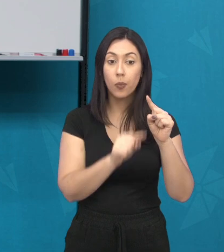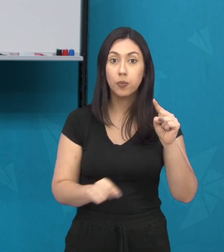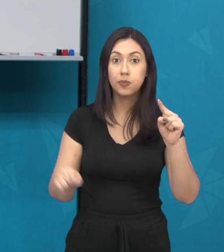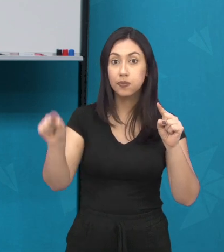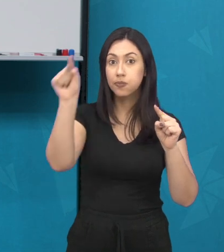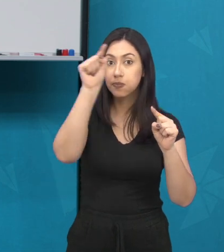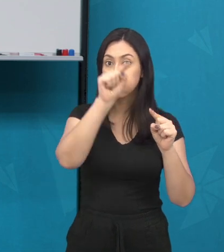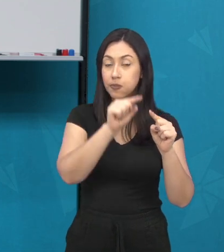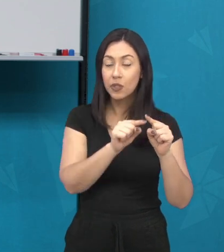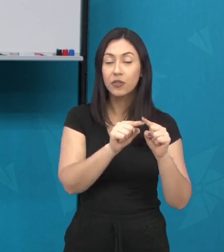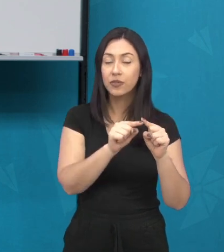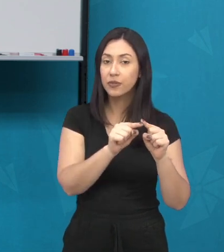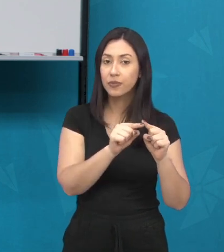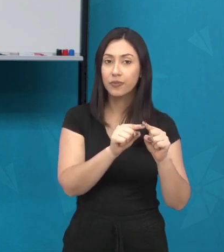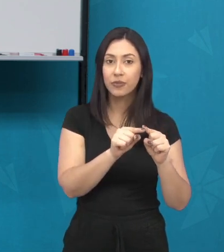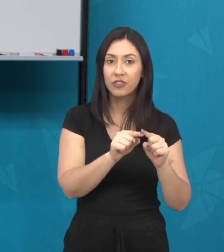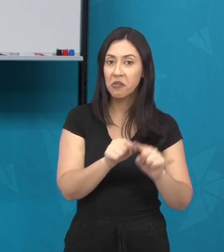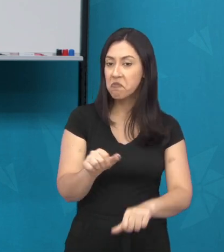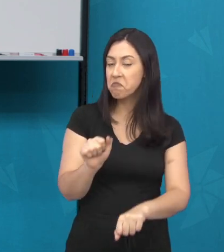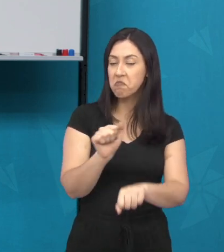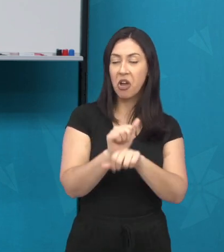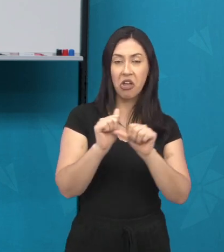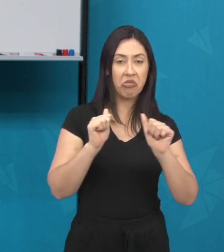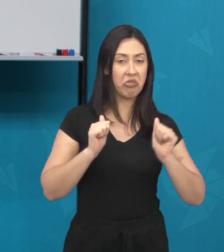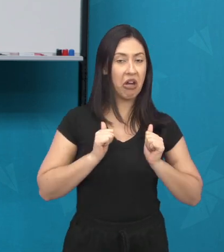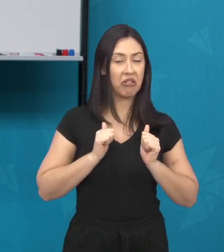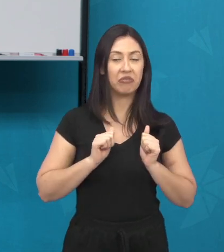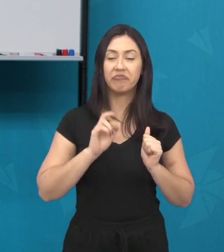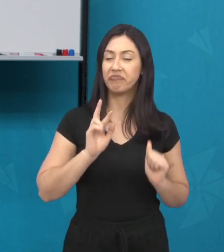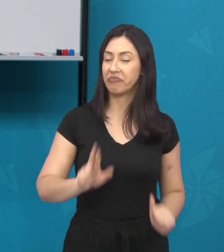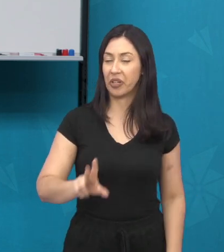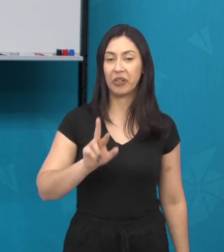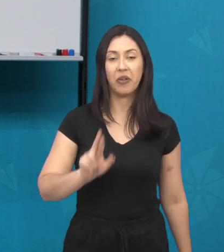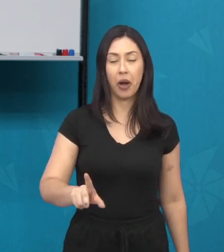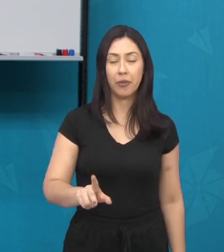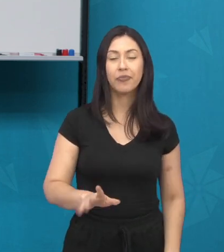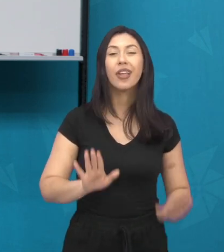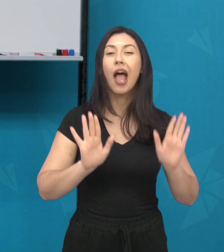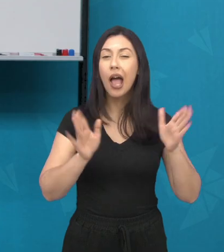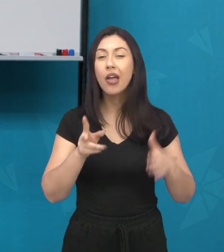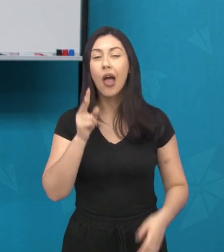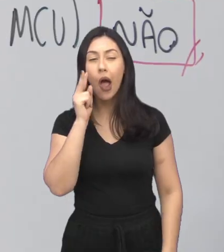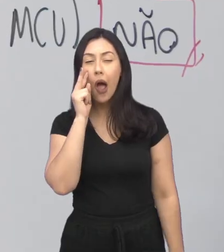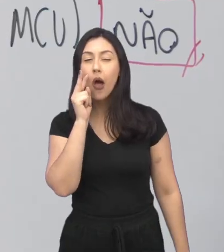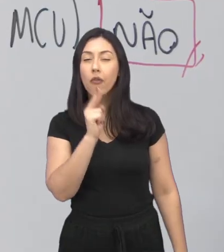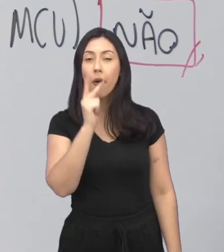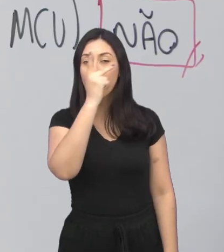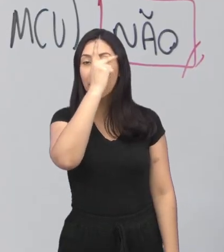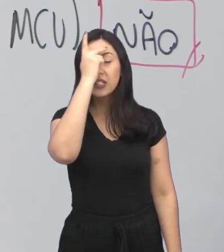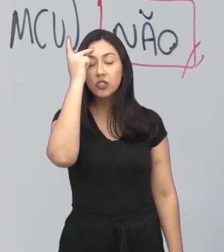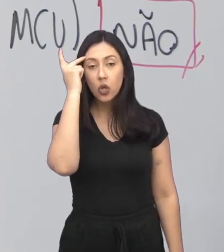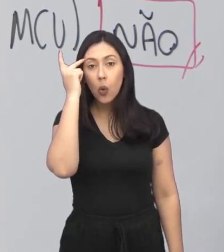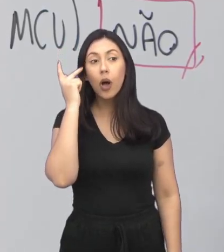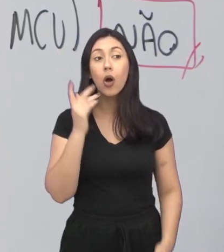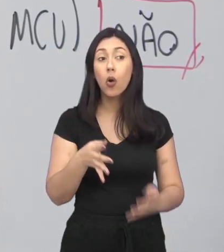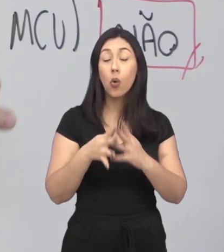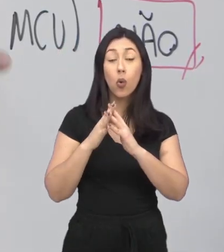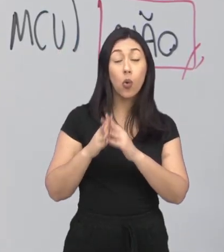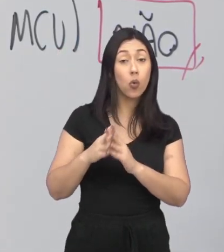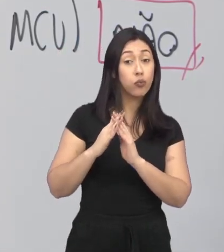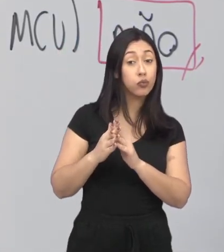mcu não é um estado inercial e eu já vi os alunos confundirem o